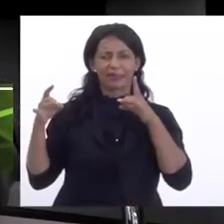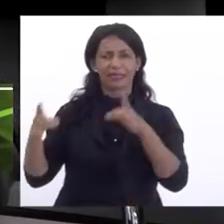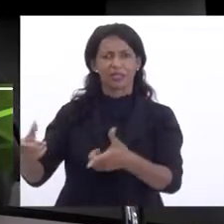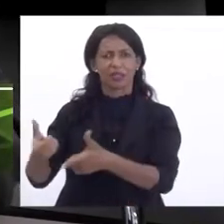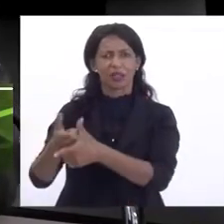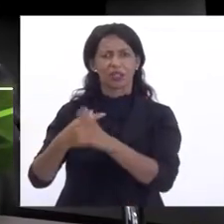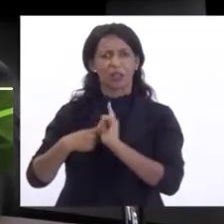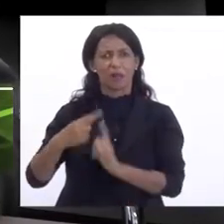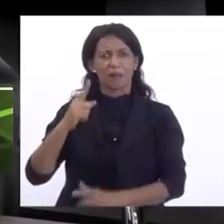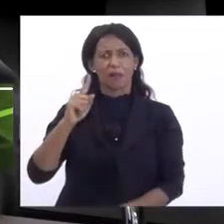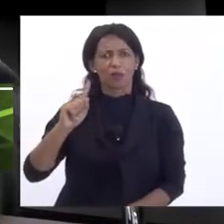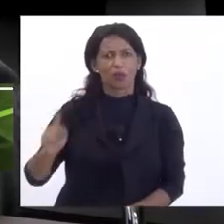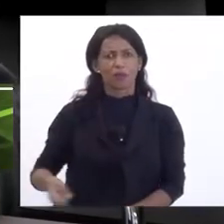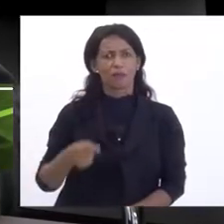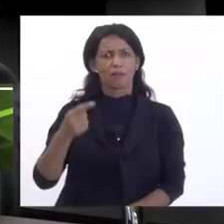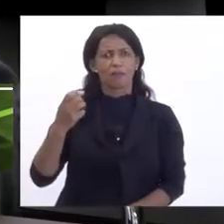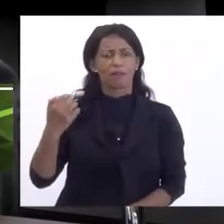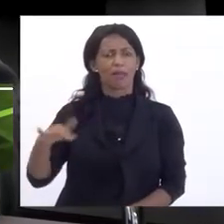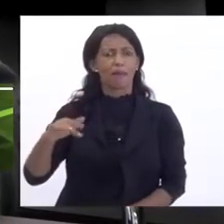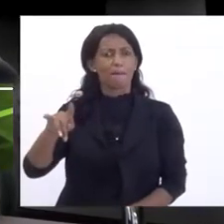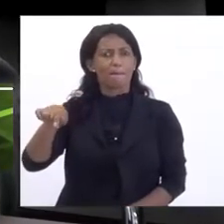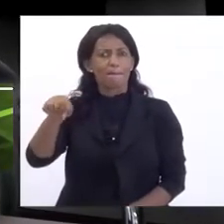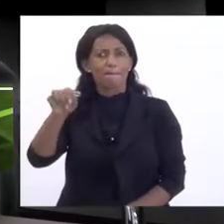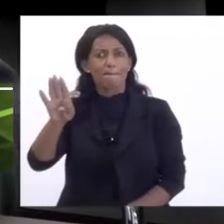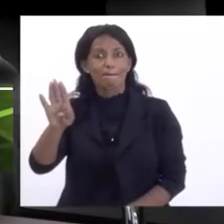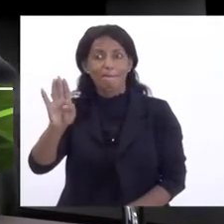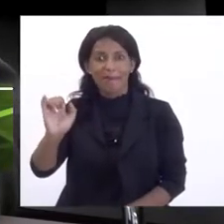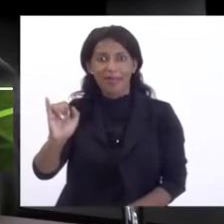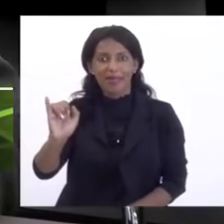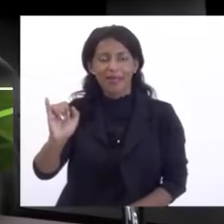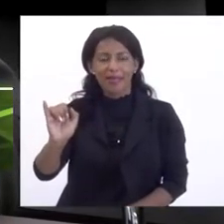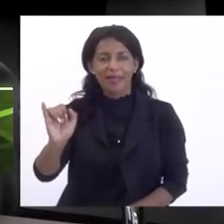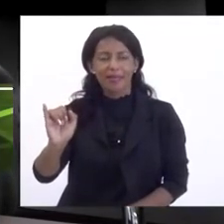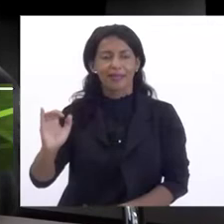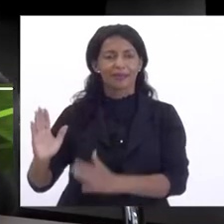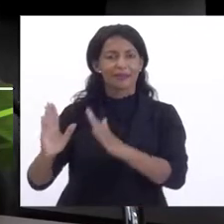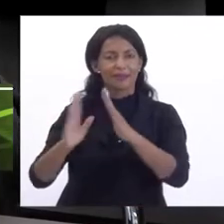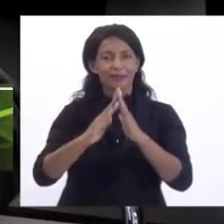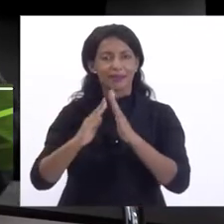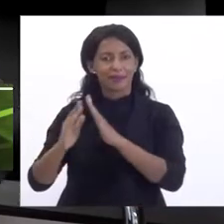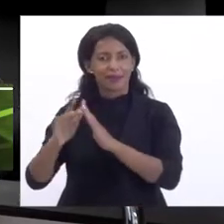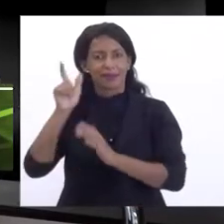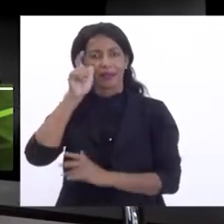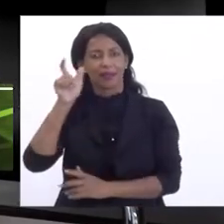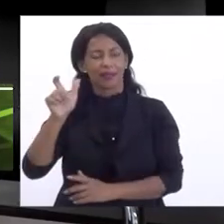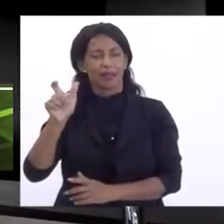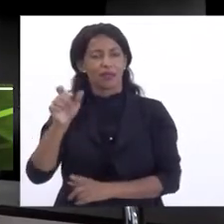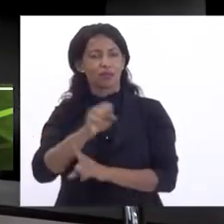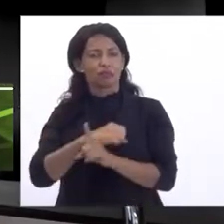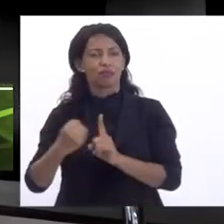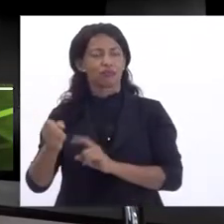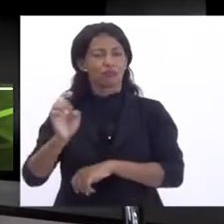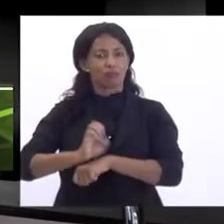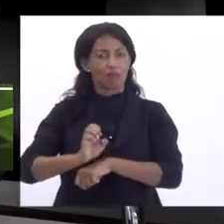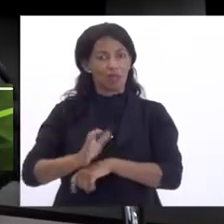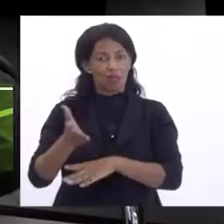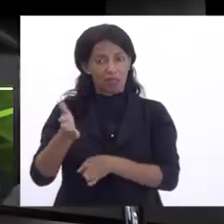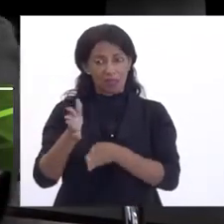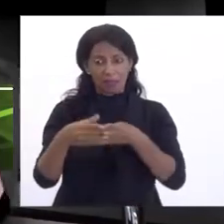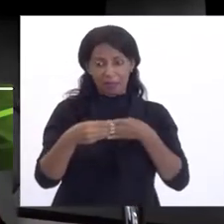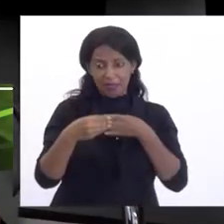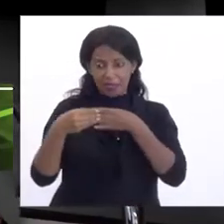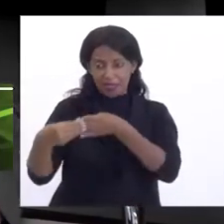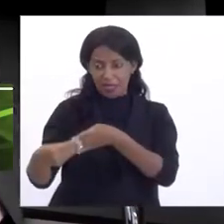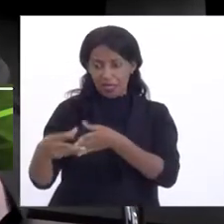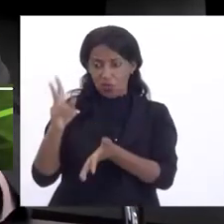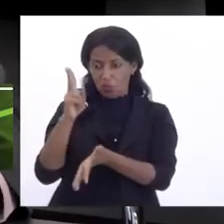mais de 1,5 bilhão de reais com a habitação de interesse social do estado. Ainda assim, seguiu